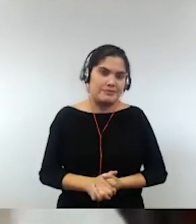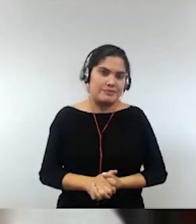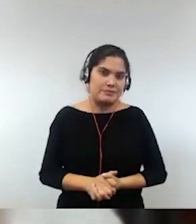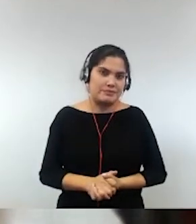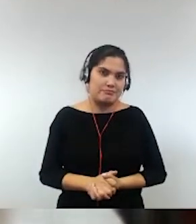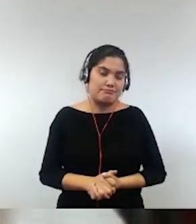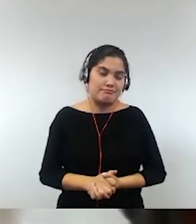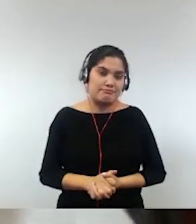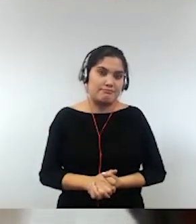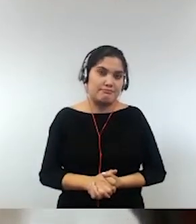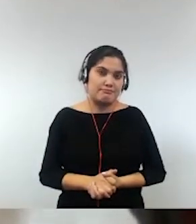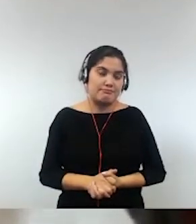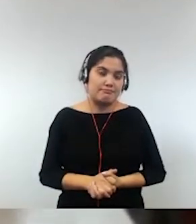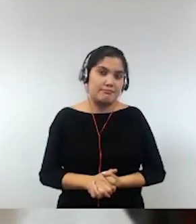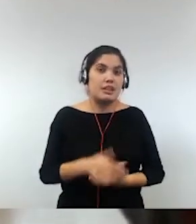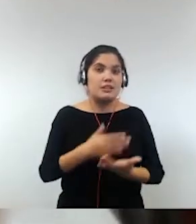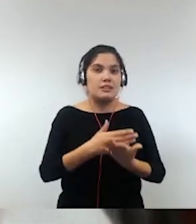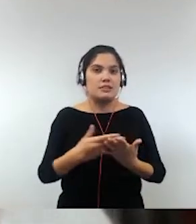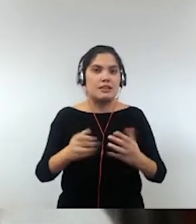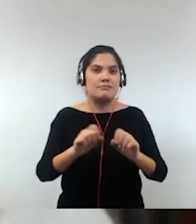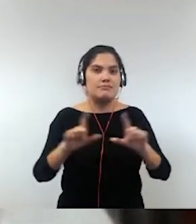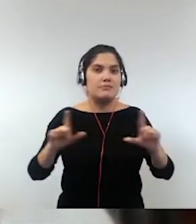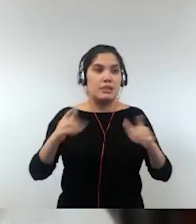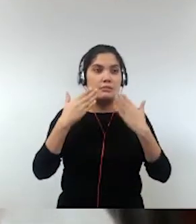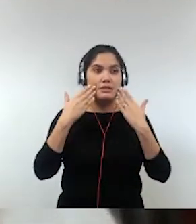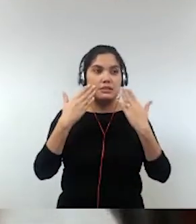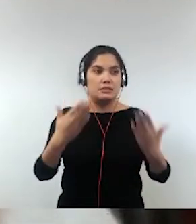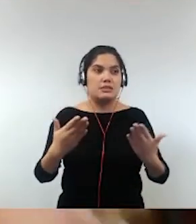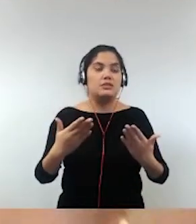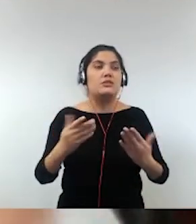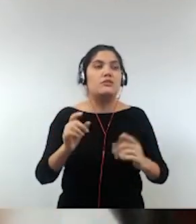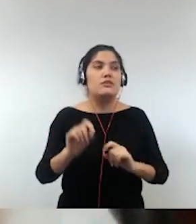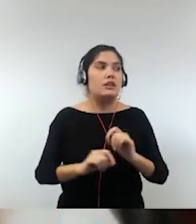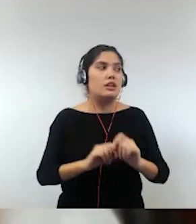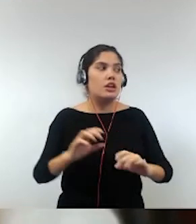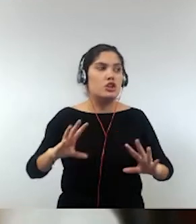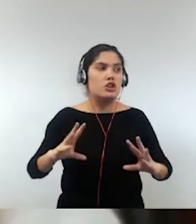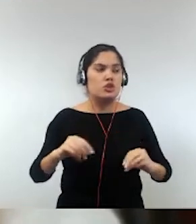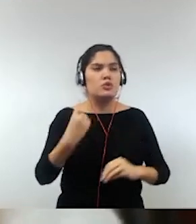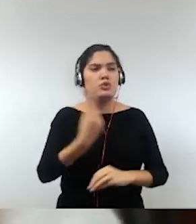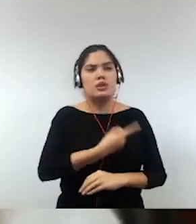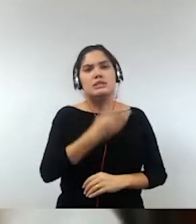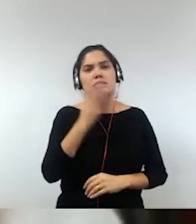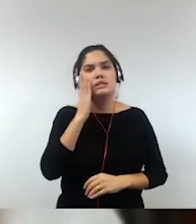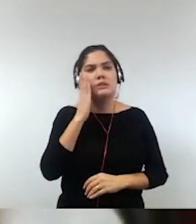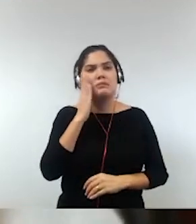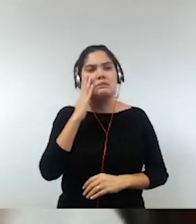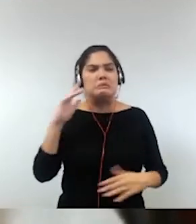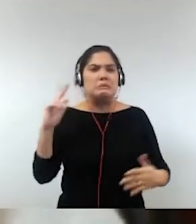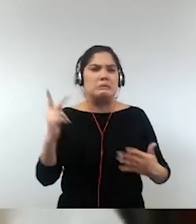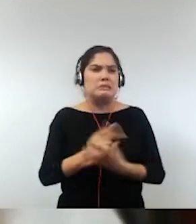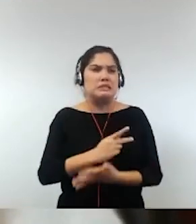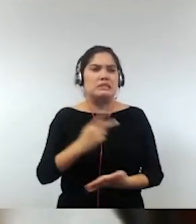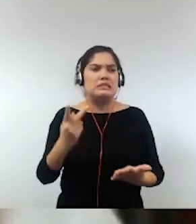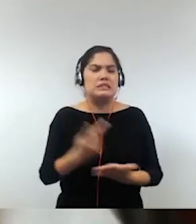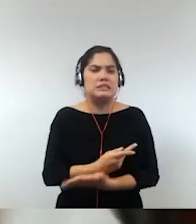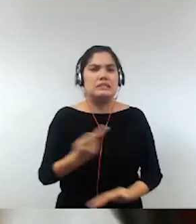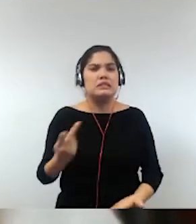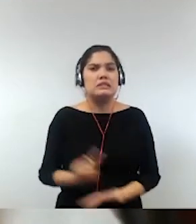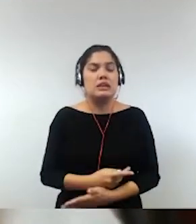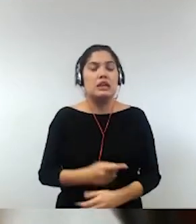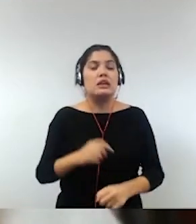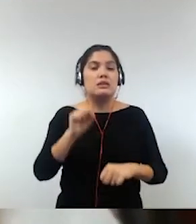estou a iniciar o painel, eu não posso deixar de dizer que todos sabemos dos efeitos nefastos desse vírus e